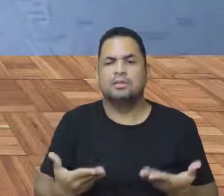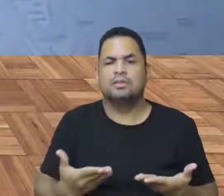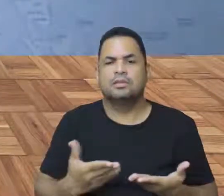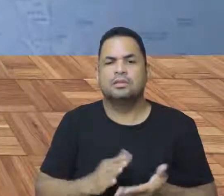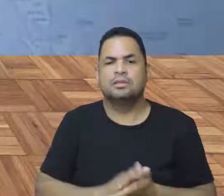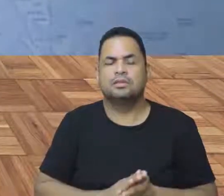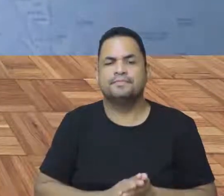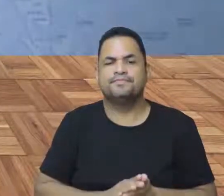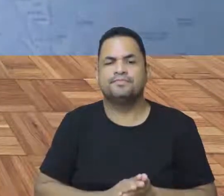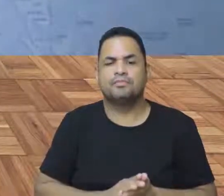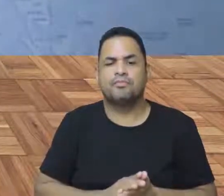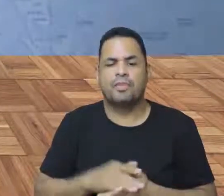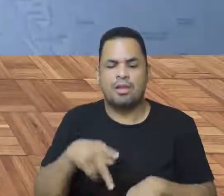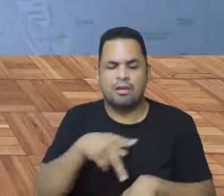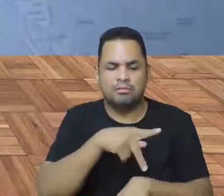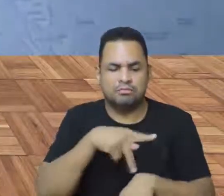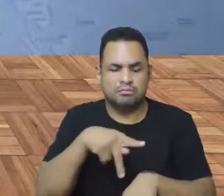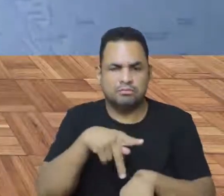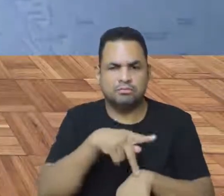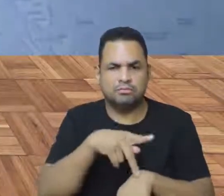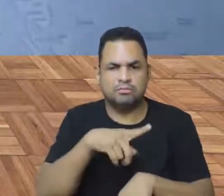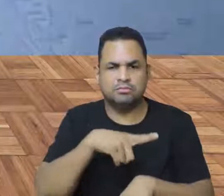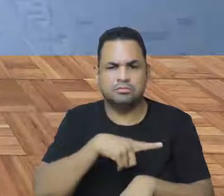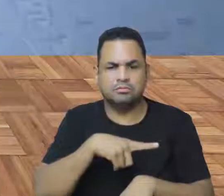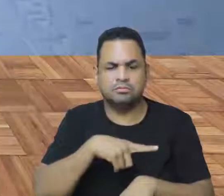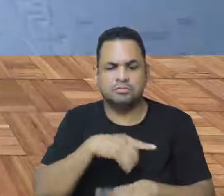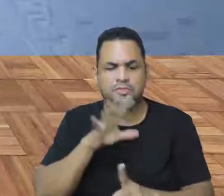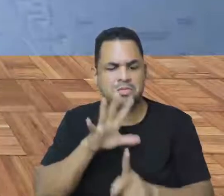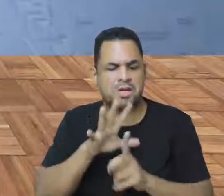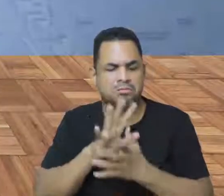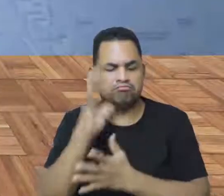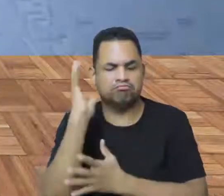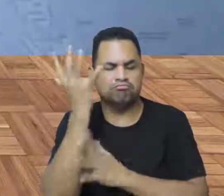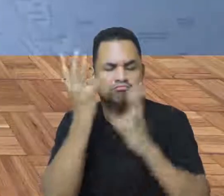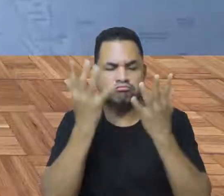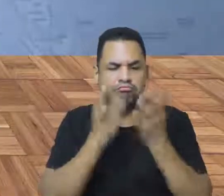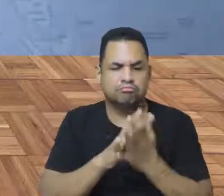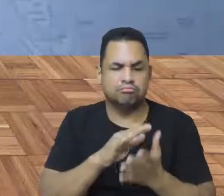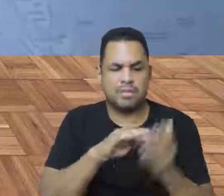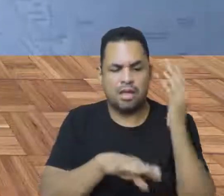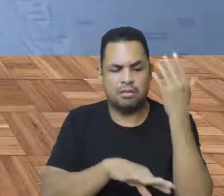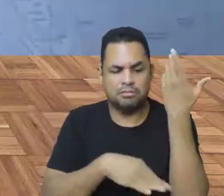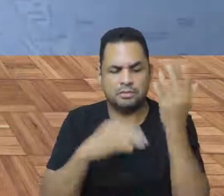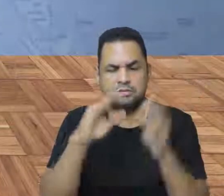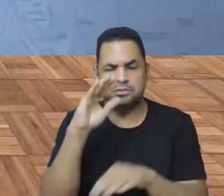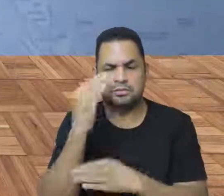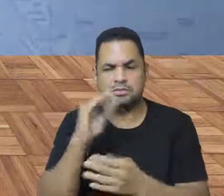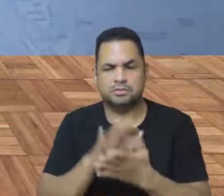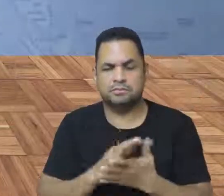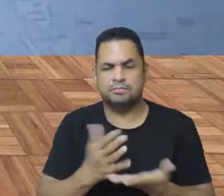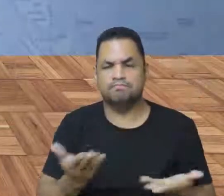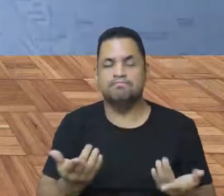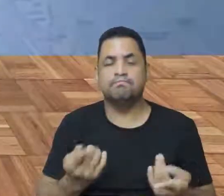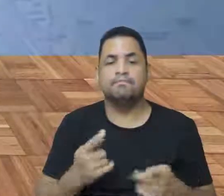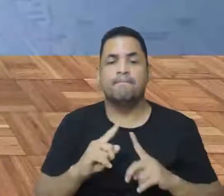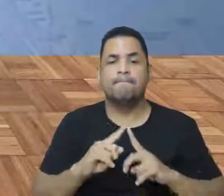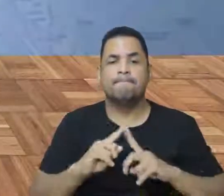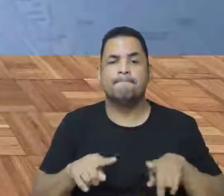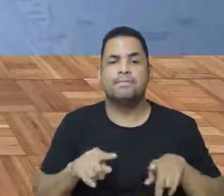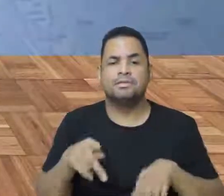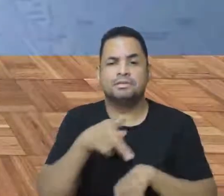São países que têm impactos ambientais, como ocorre com o desmatamento das florestas. Mas